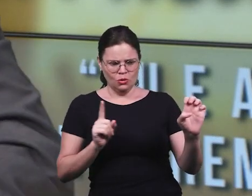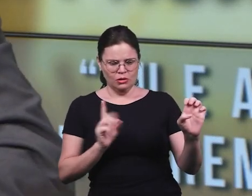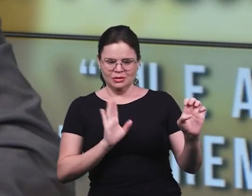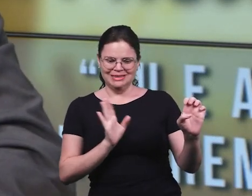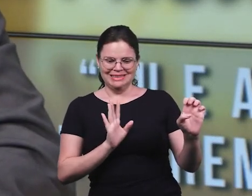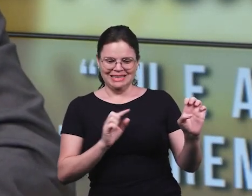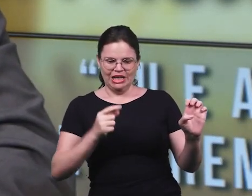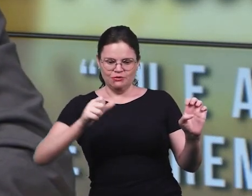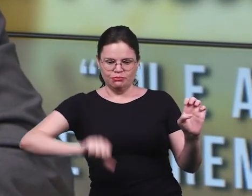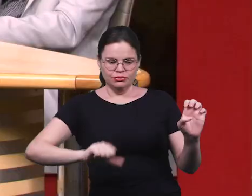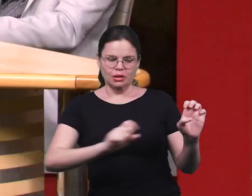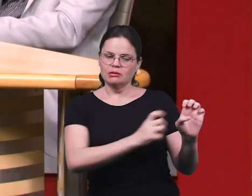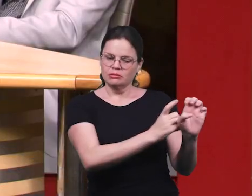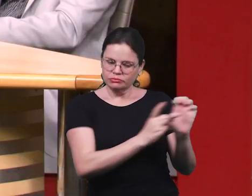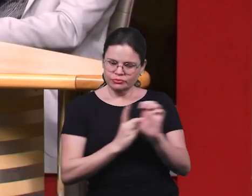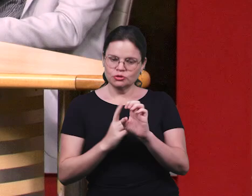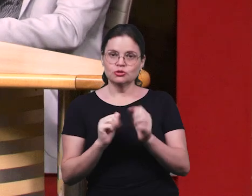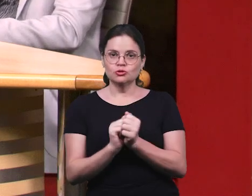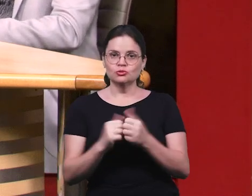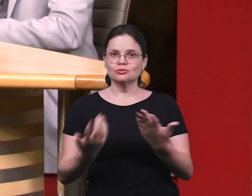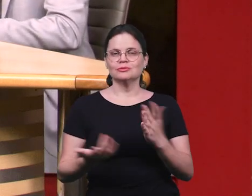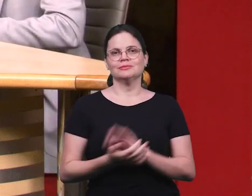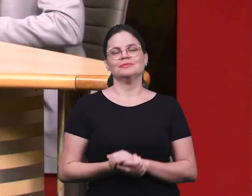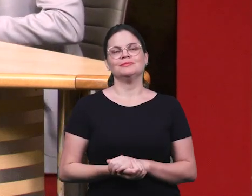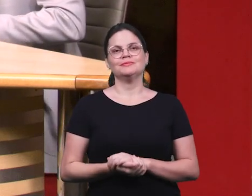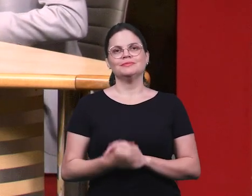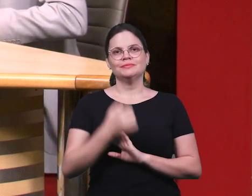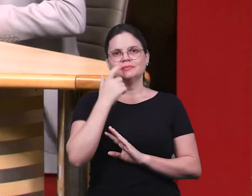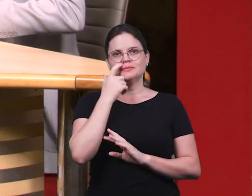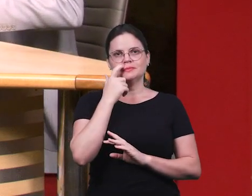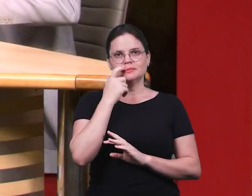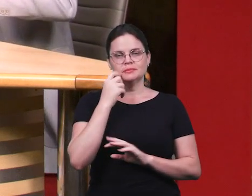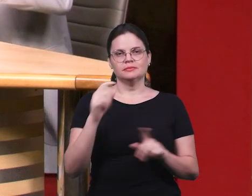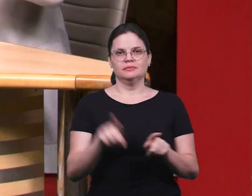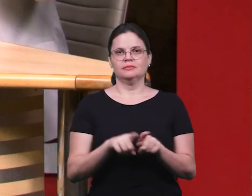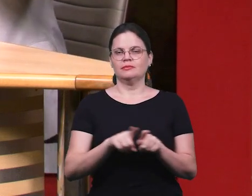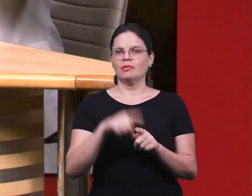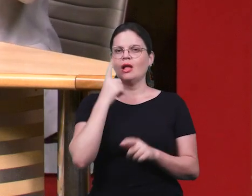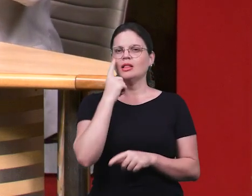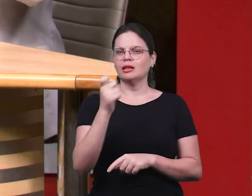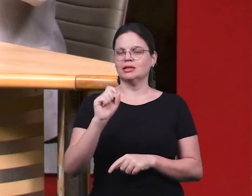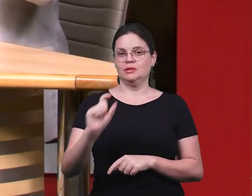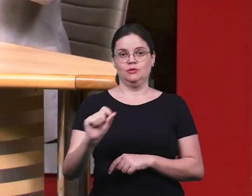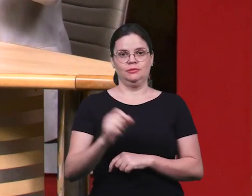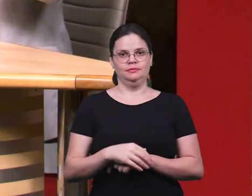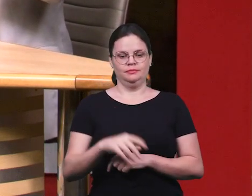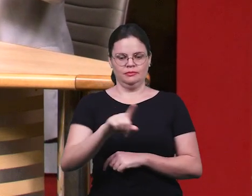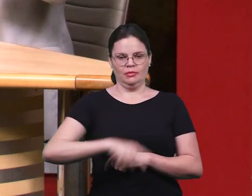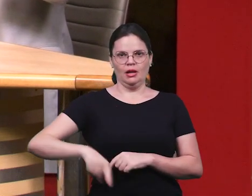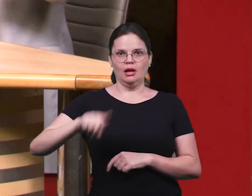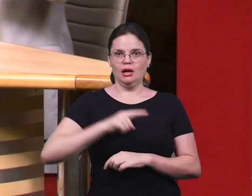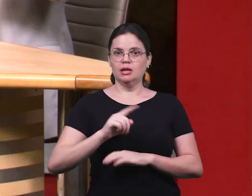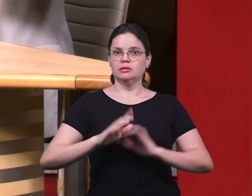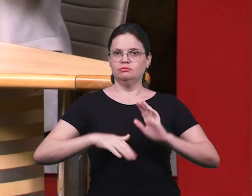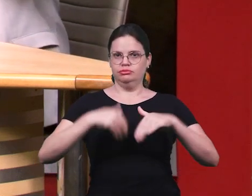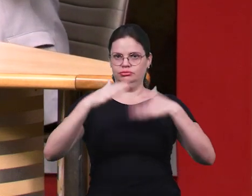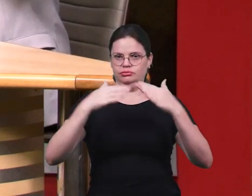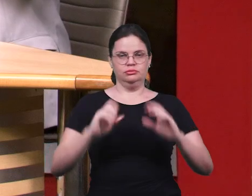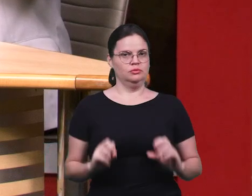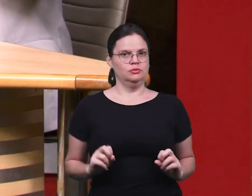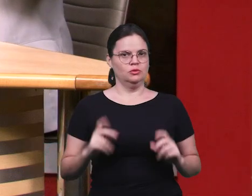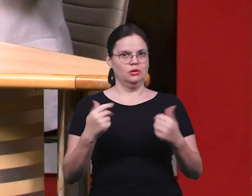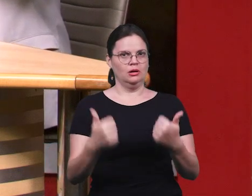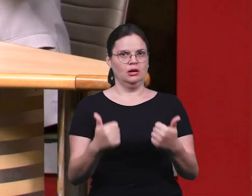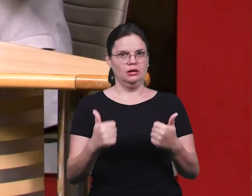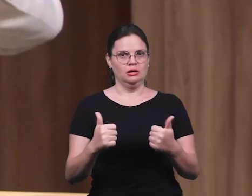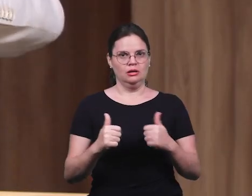mais prosperar. Não são nada. Né? Isso aqui é um ponto interessante, porque eles prosperaram. Então, prosperar é crescer,